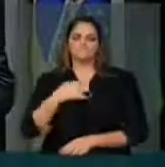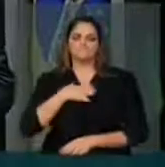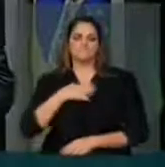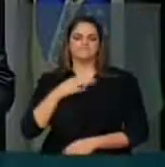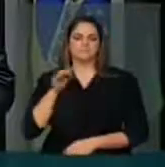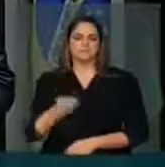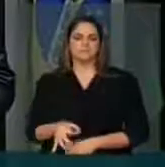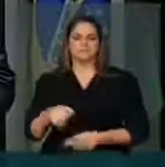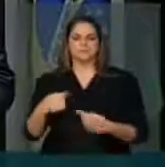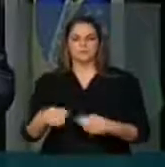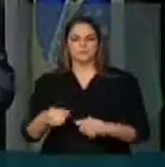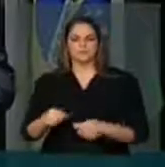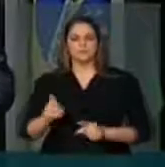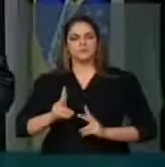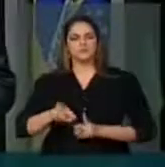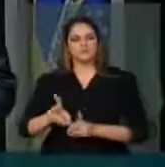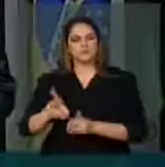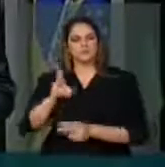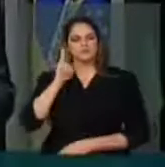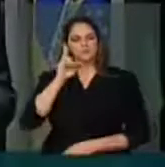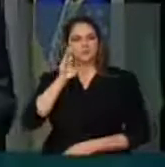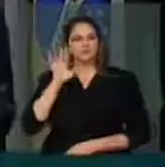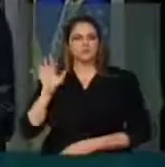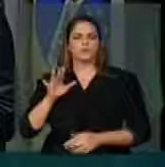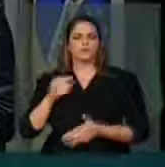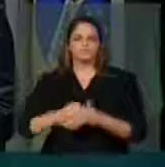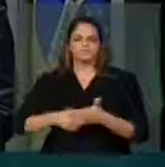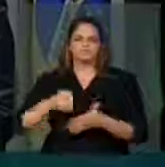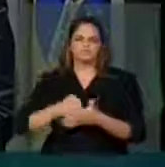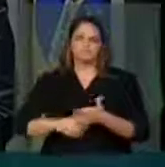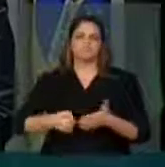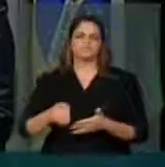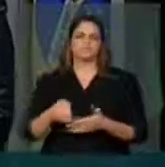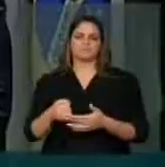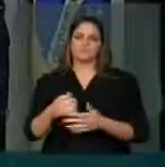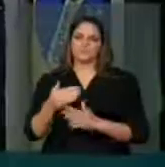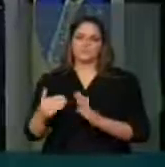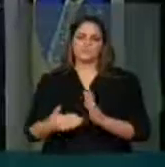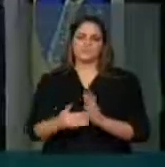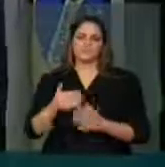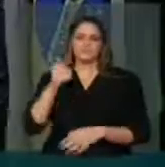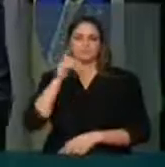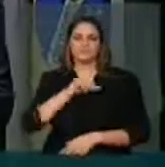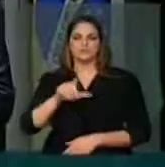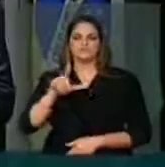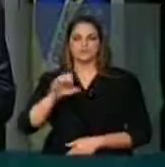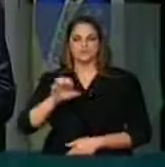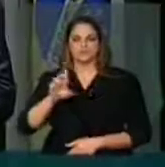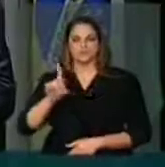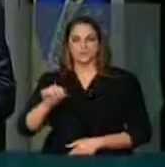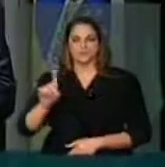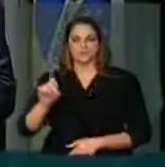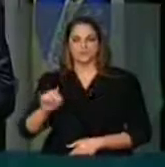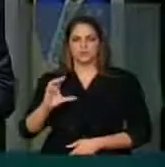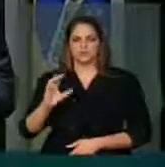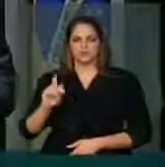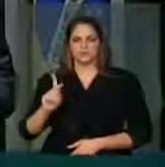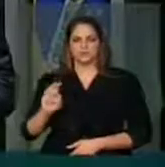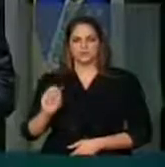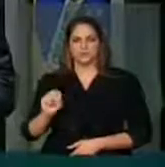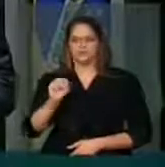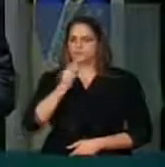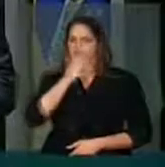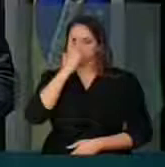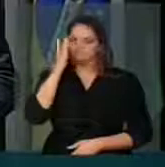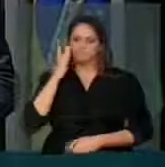continuar adiante nos sonhos e com o grande legado deixado desse grande exemplo de homem público, cidadão